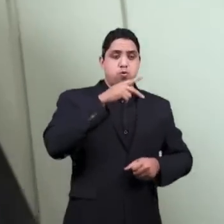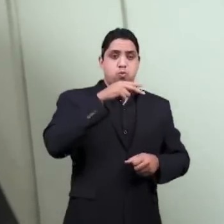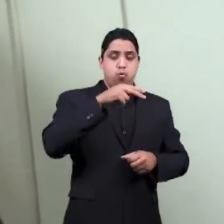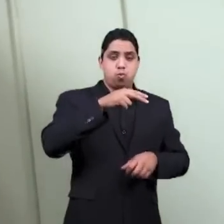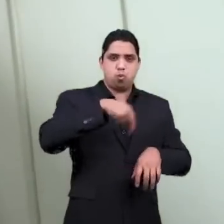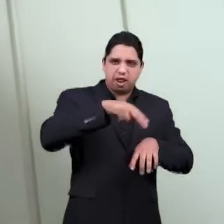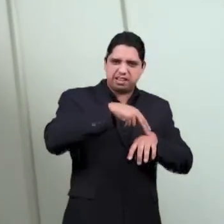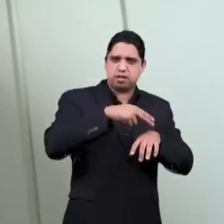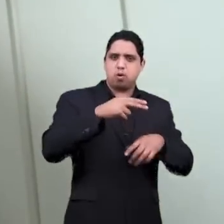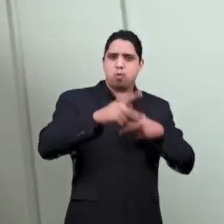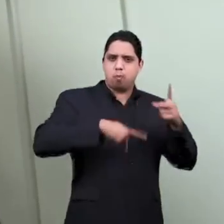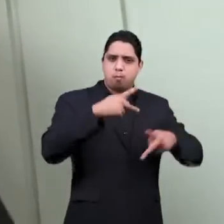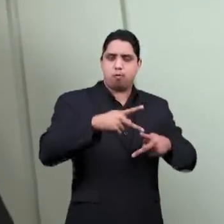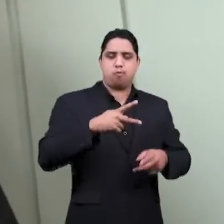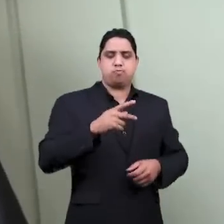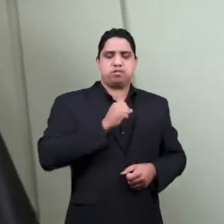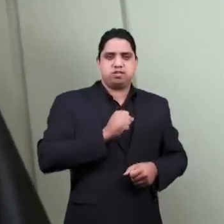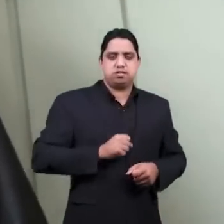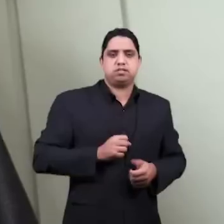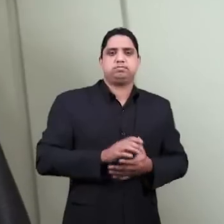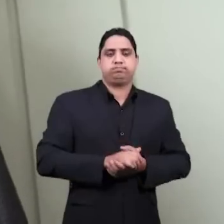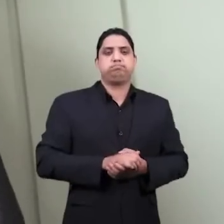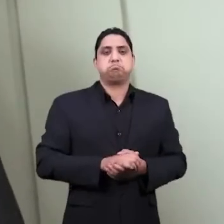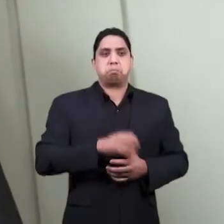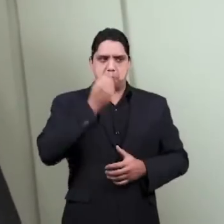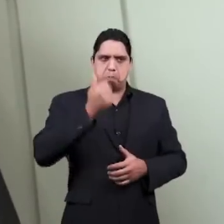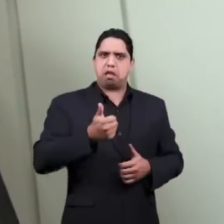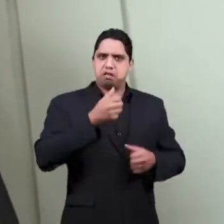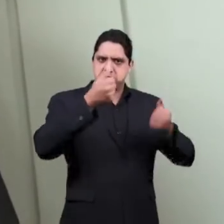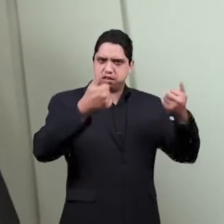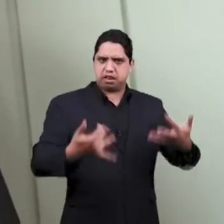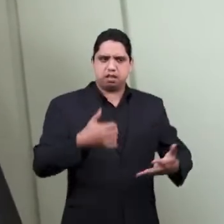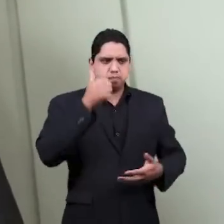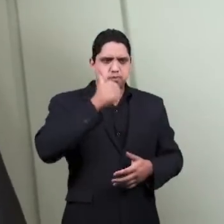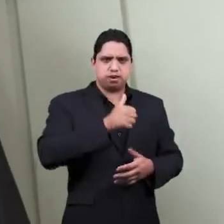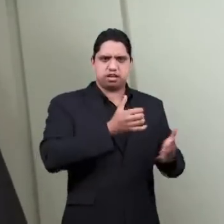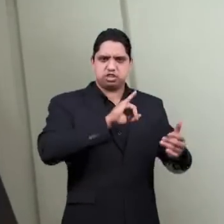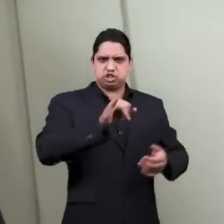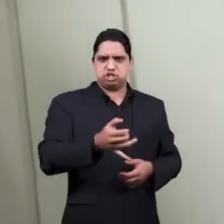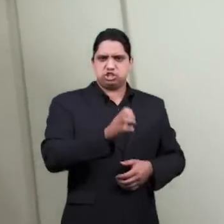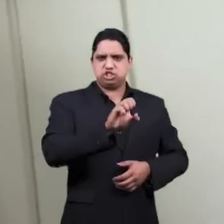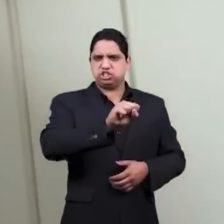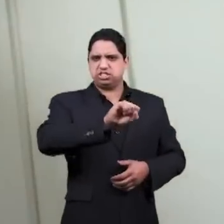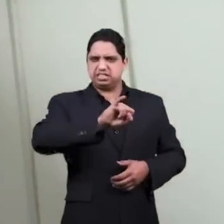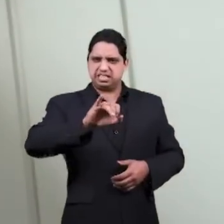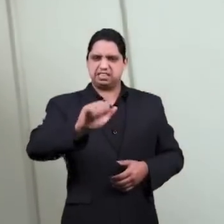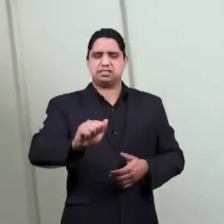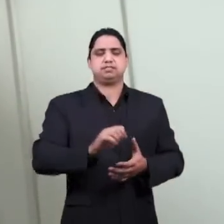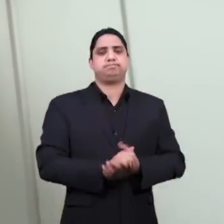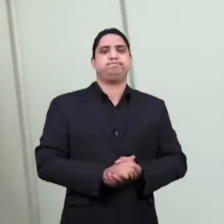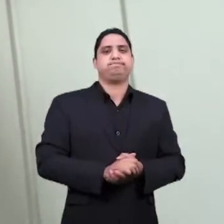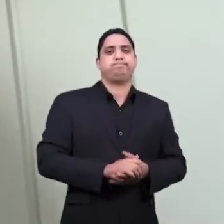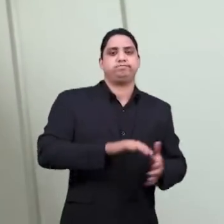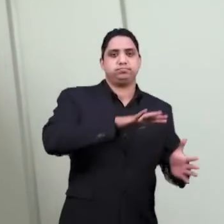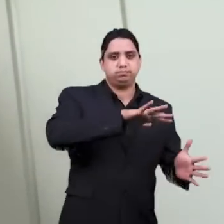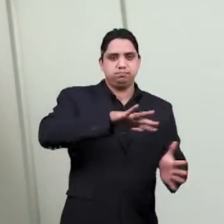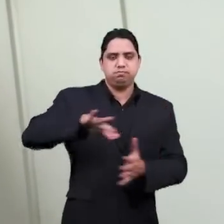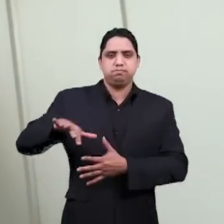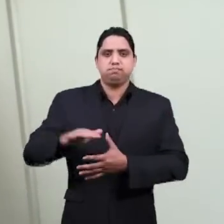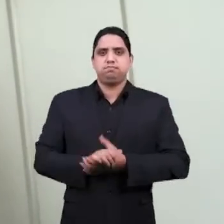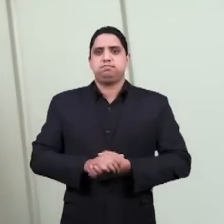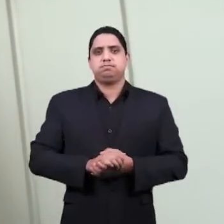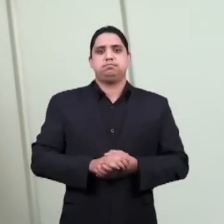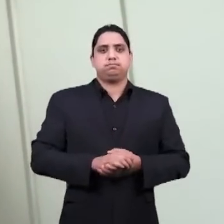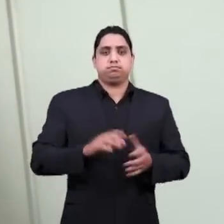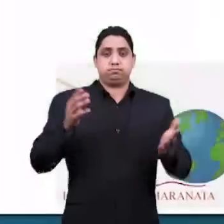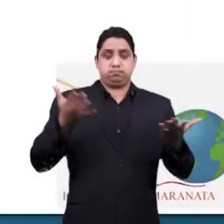Êxodo 19, verso 4 a 6, muito bem citado pela Jéssica. Agora nós vamos à nossa